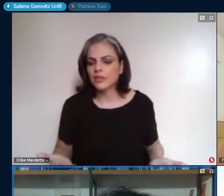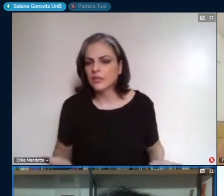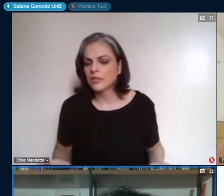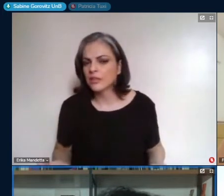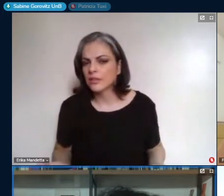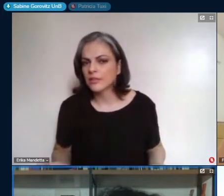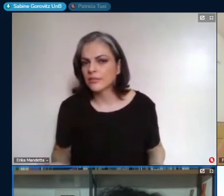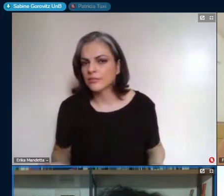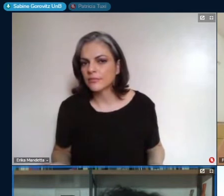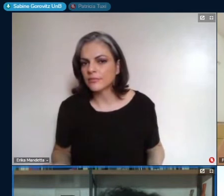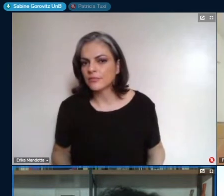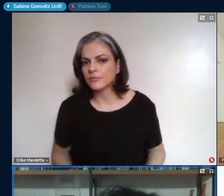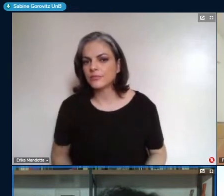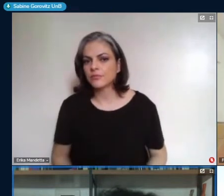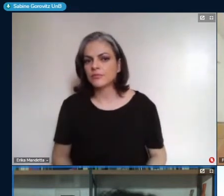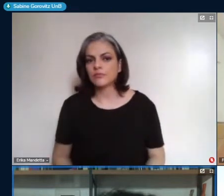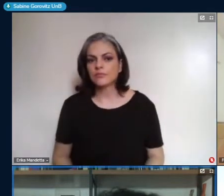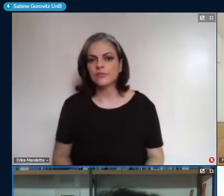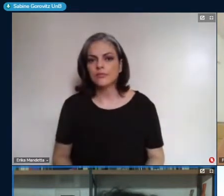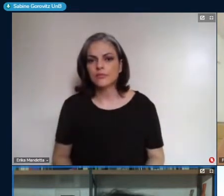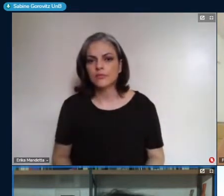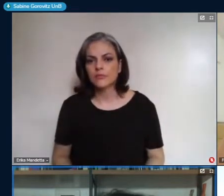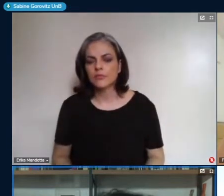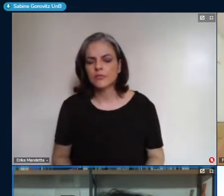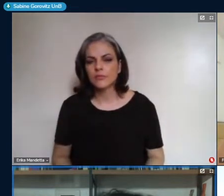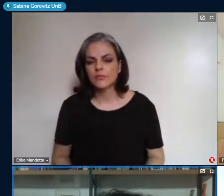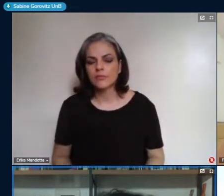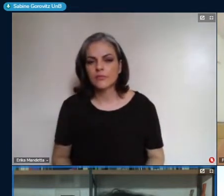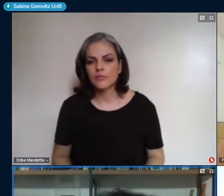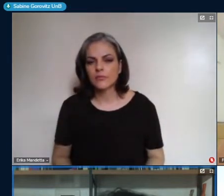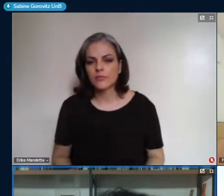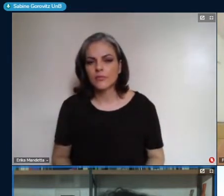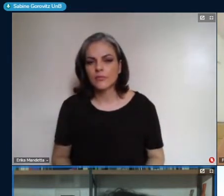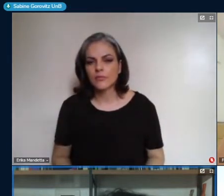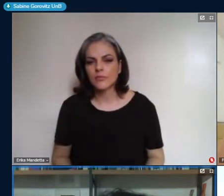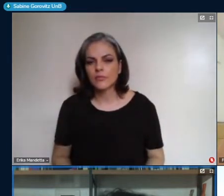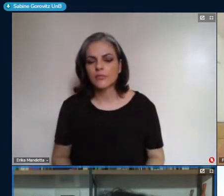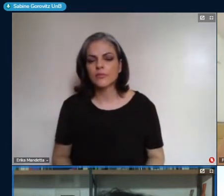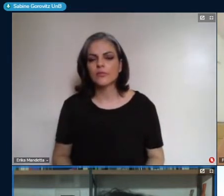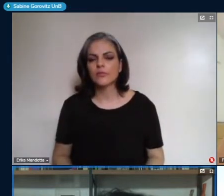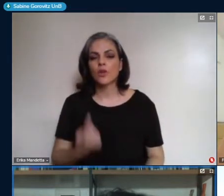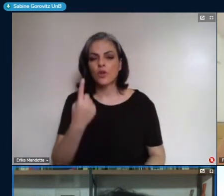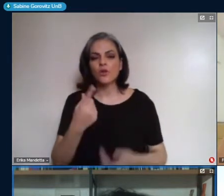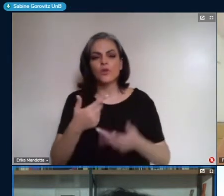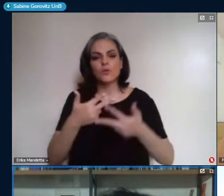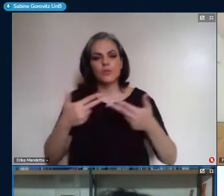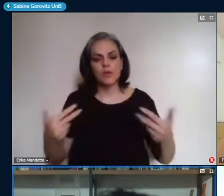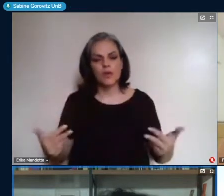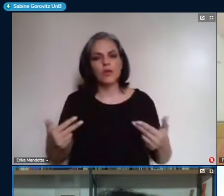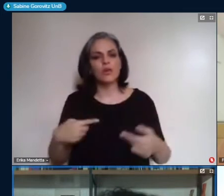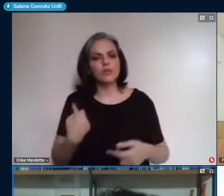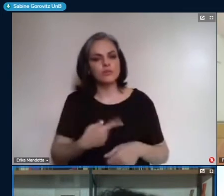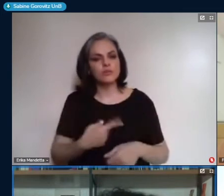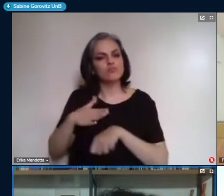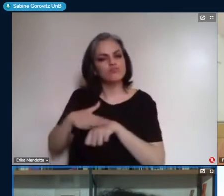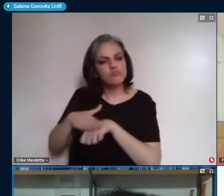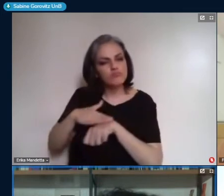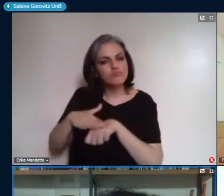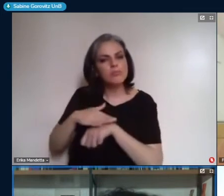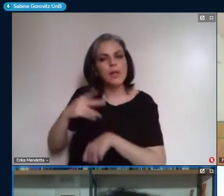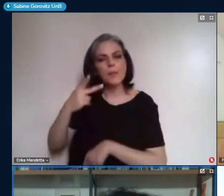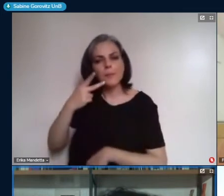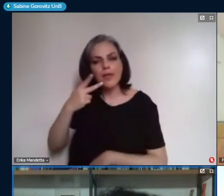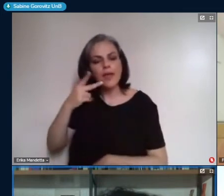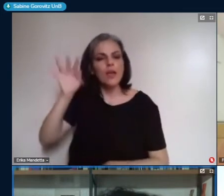E só terminar, talvez, com um ponto que a gente vem discutindo, tanto com o Pierre e a Puxa acompanhando a